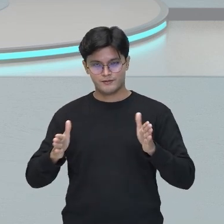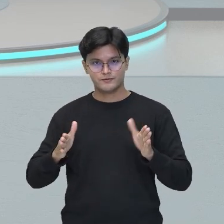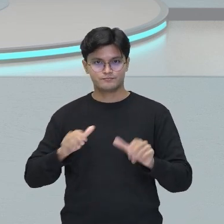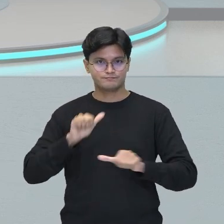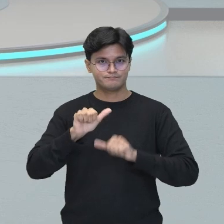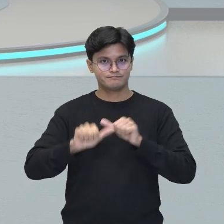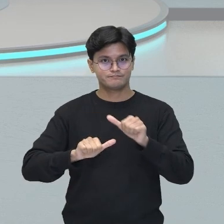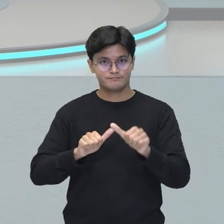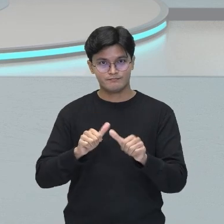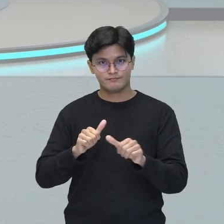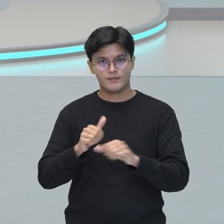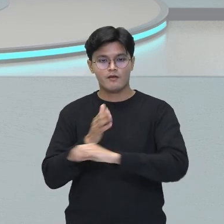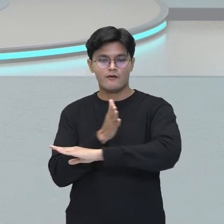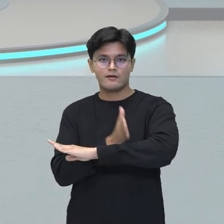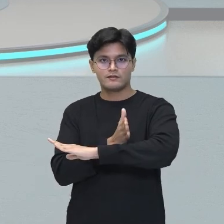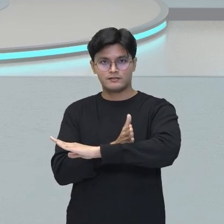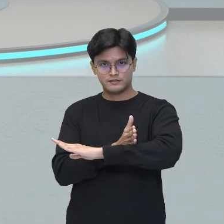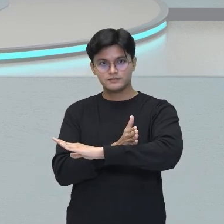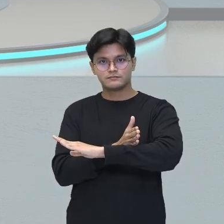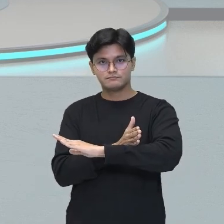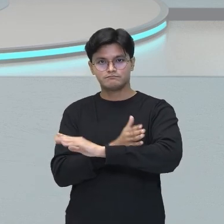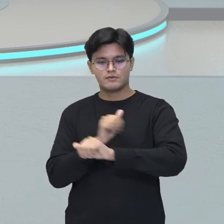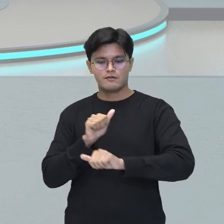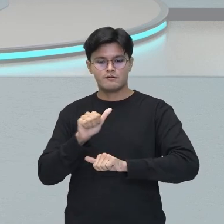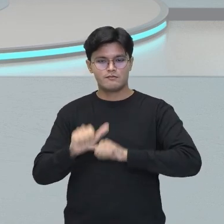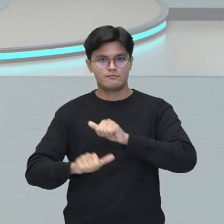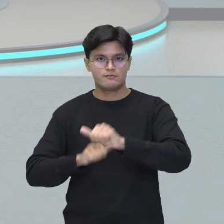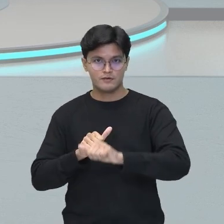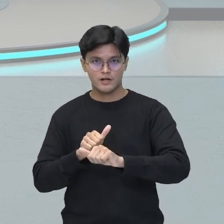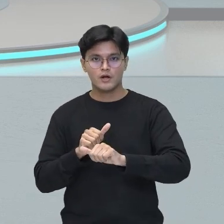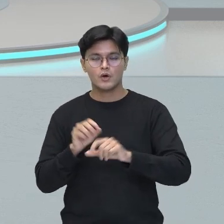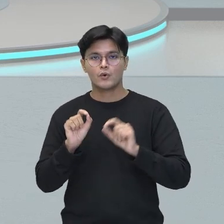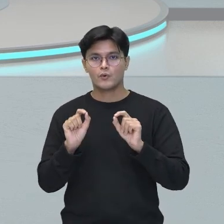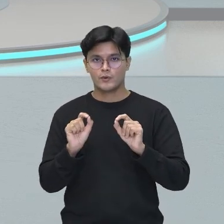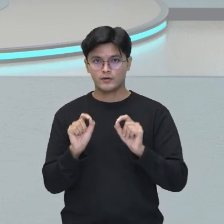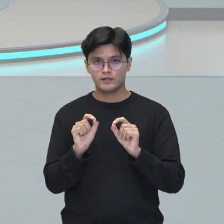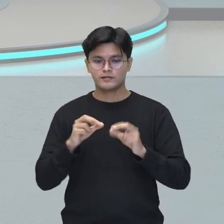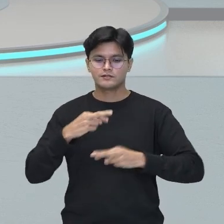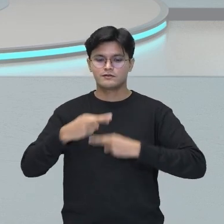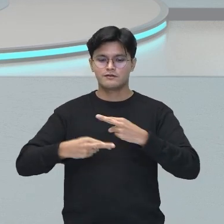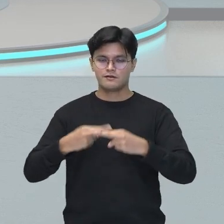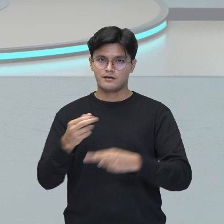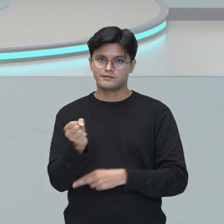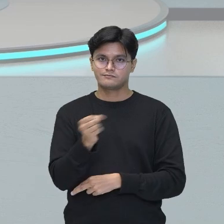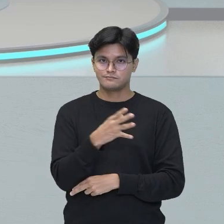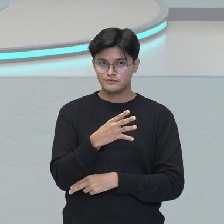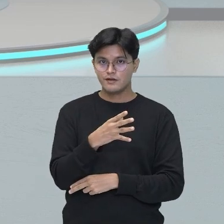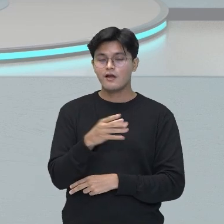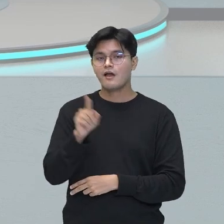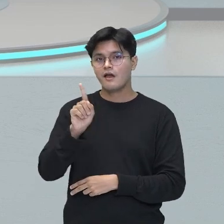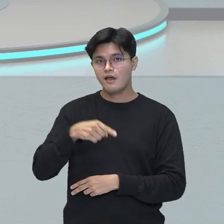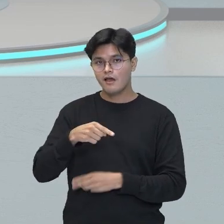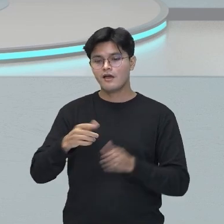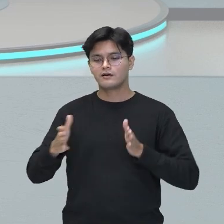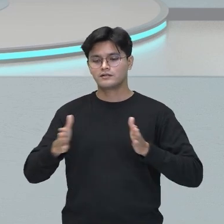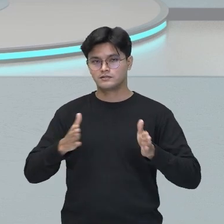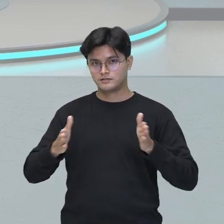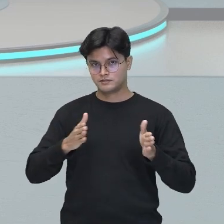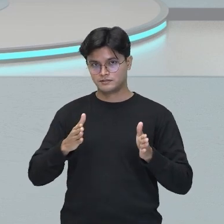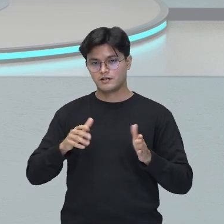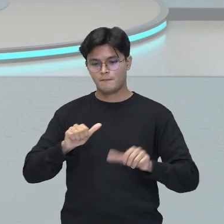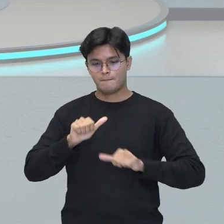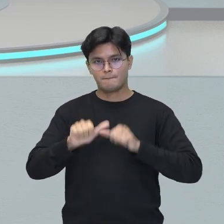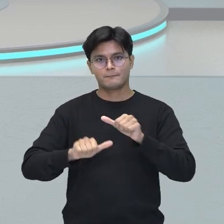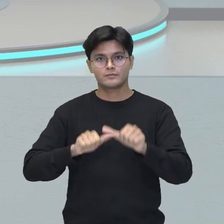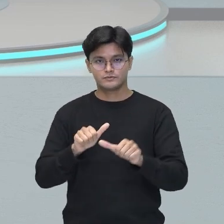aí chegou o renascimento que é uma transição entre esse mundo medieval